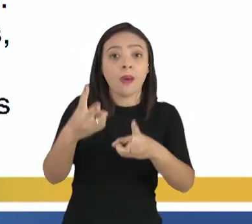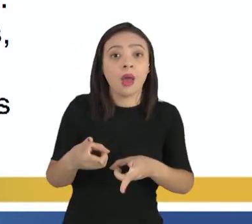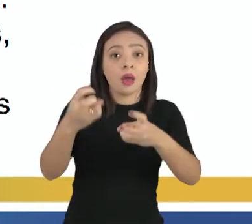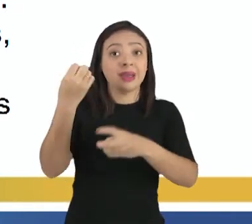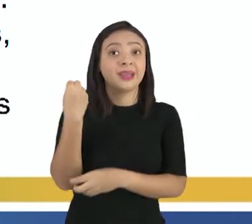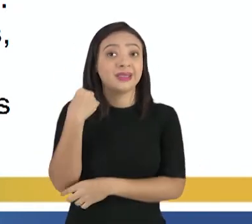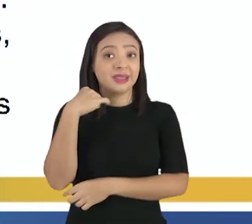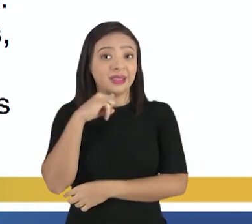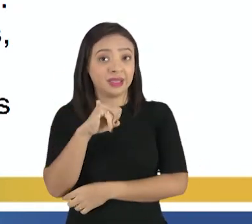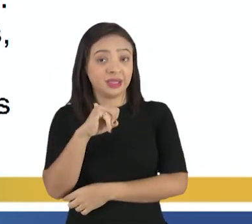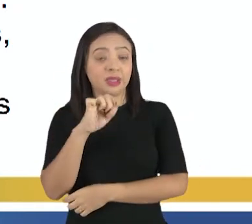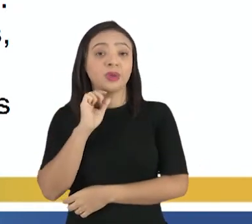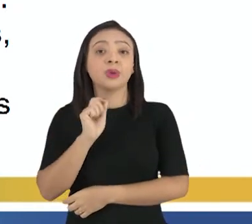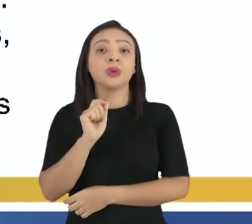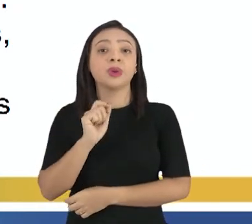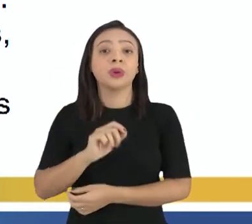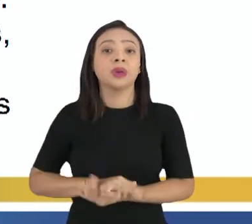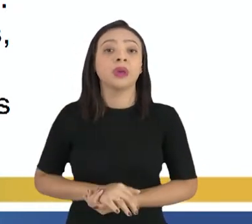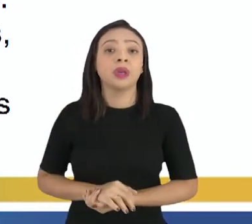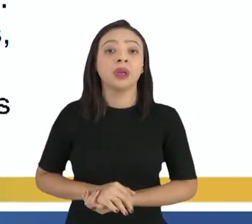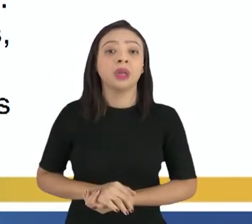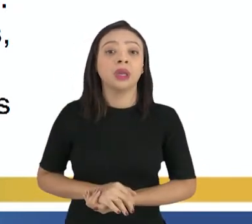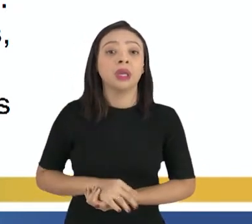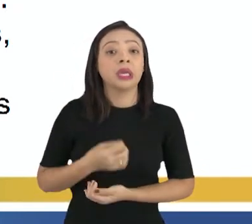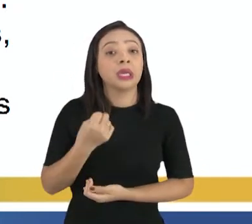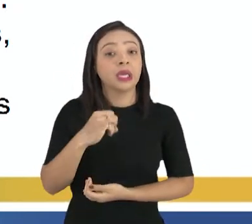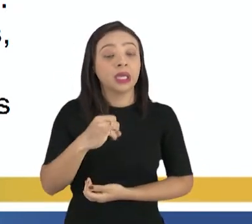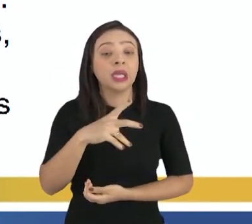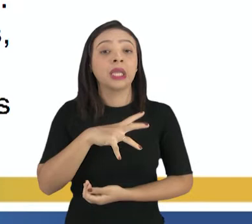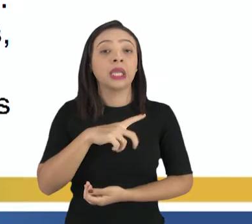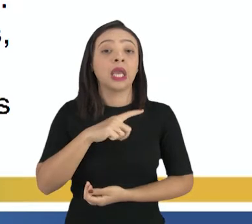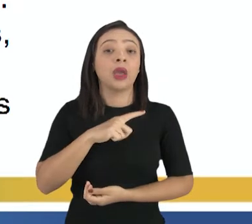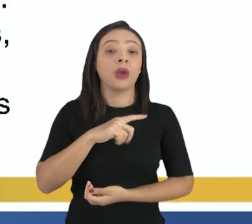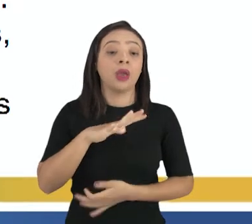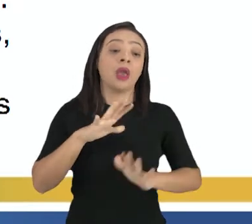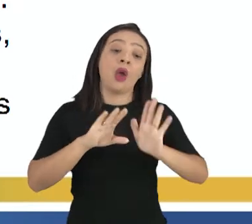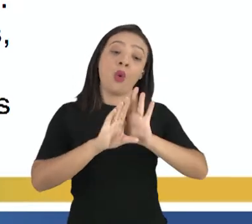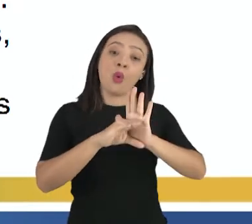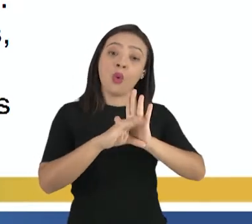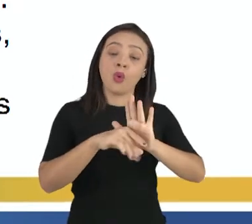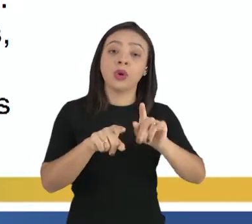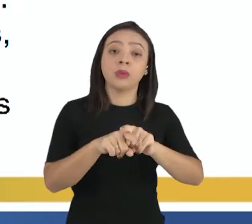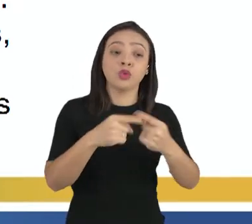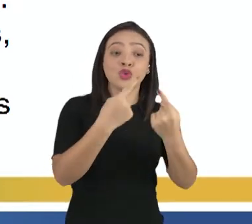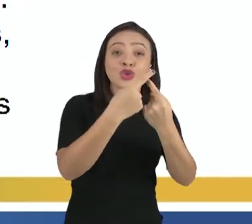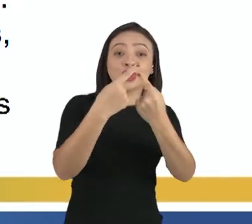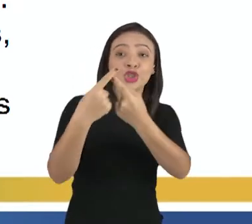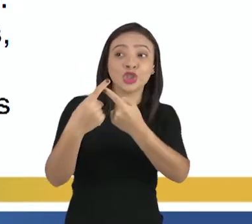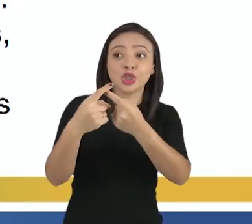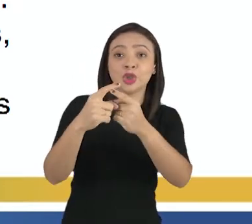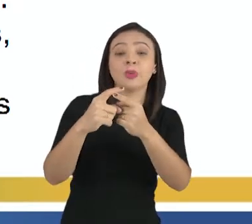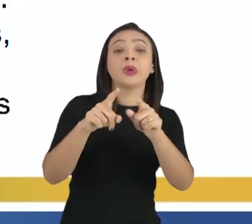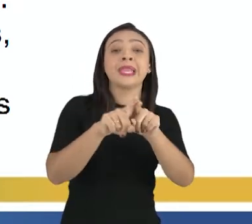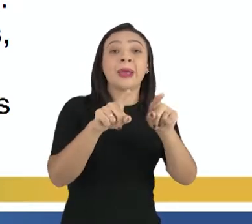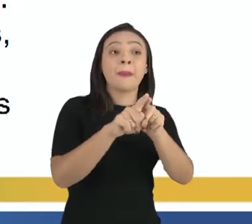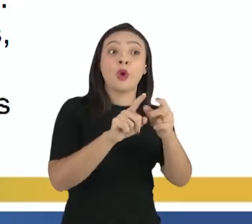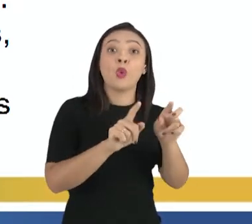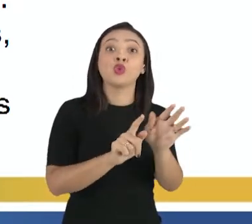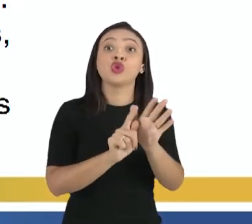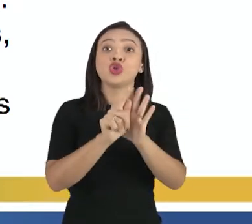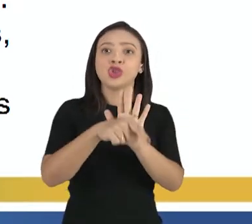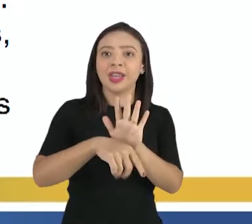quando se dinamiza e se separa e se conceitua os tipos textuais gêneros textuais